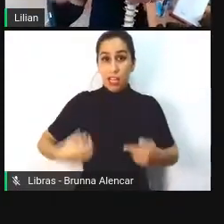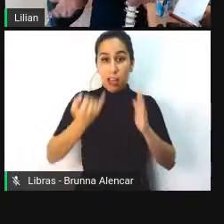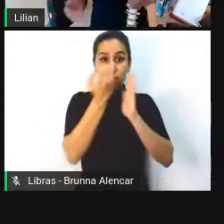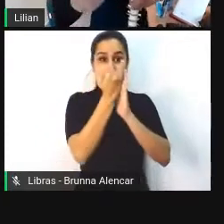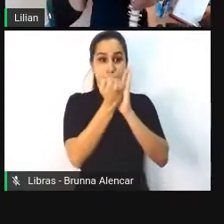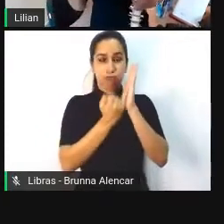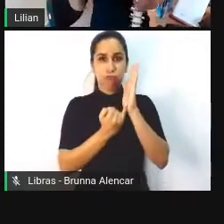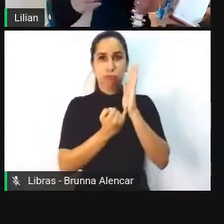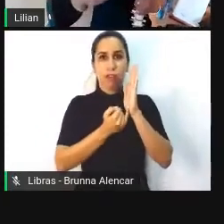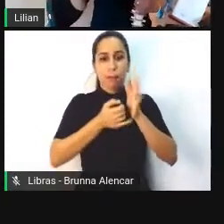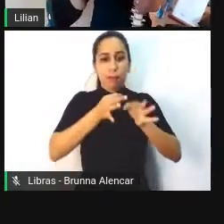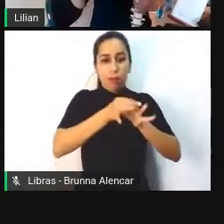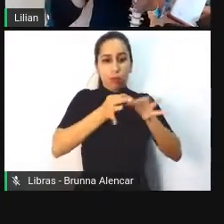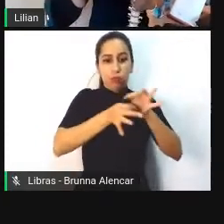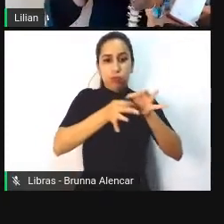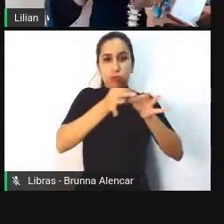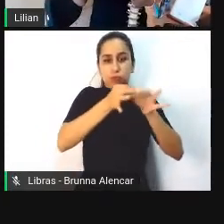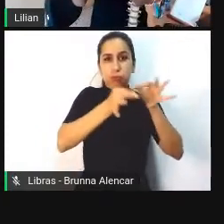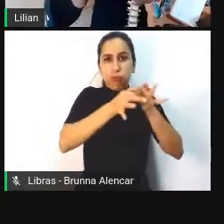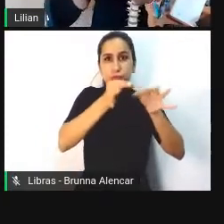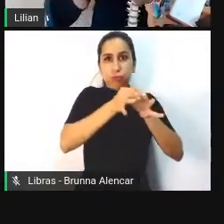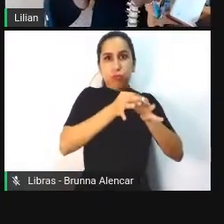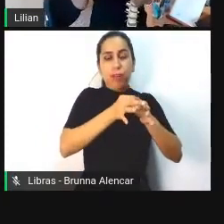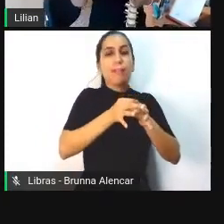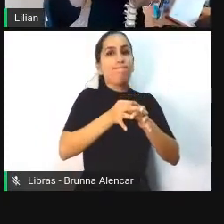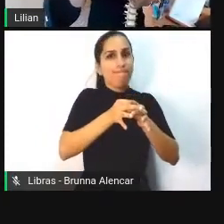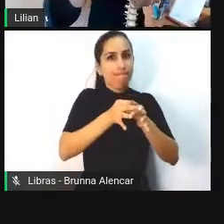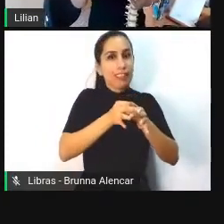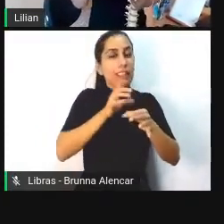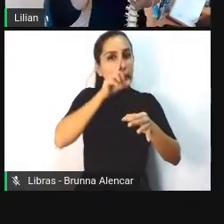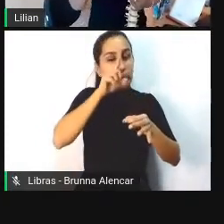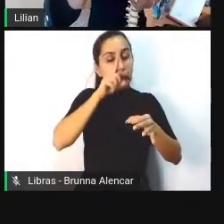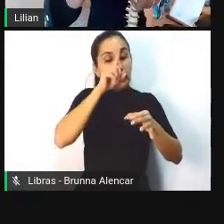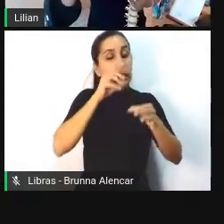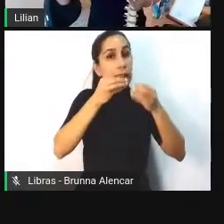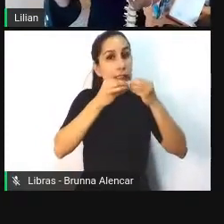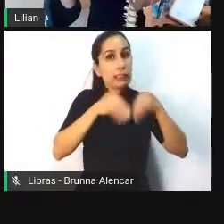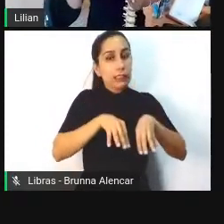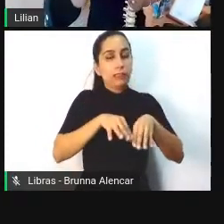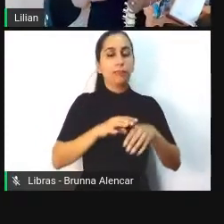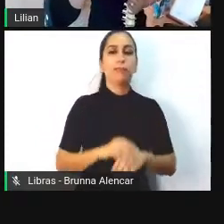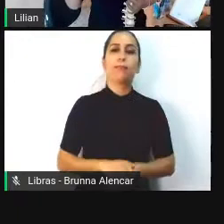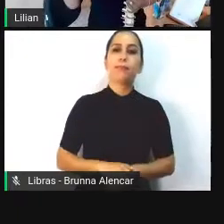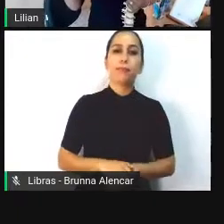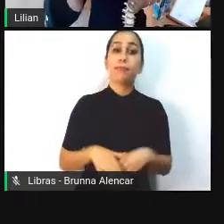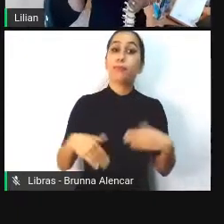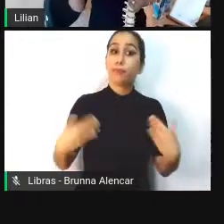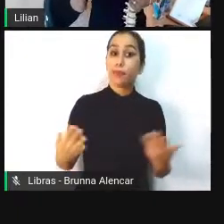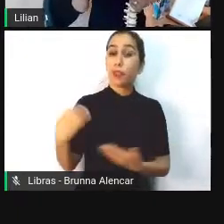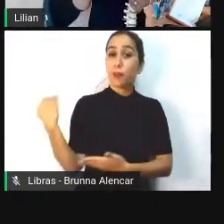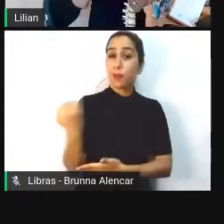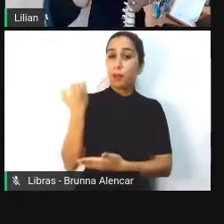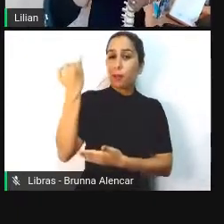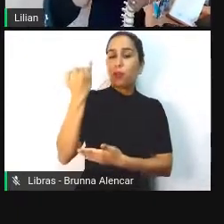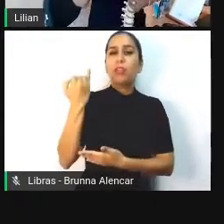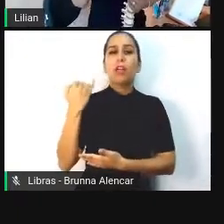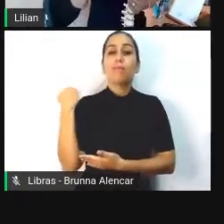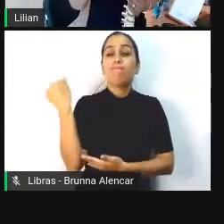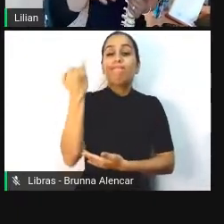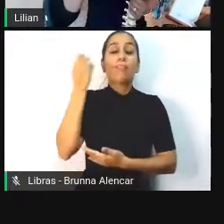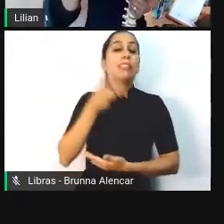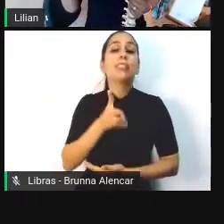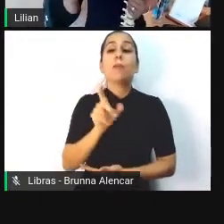ao final dessa live vocês entenderem, por exemplo, a importância de levantar várias vezes o posto